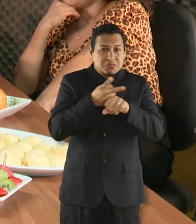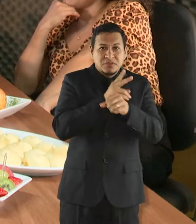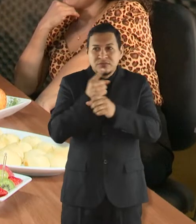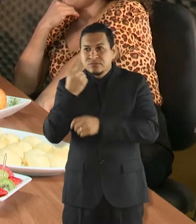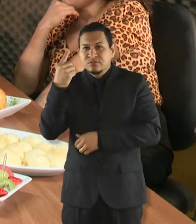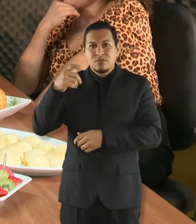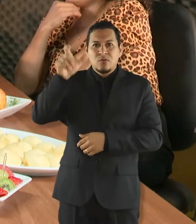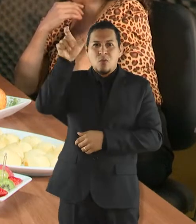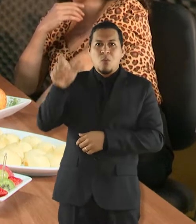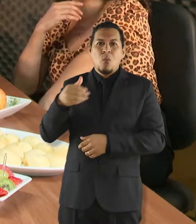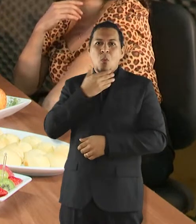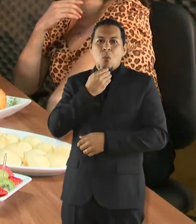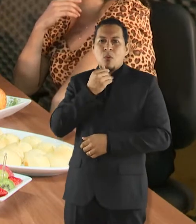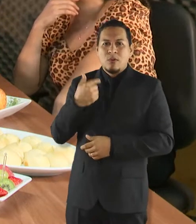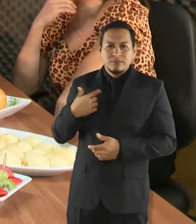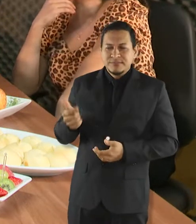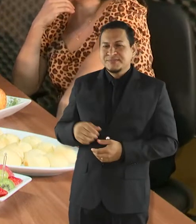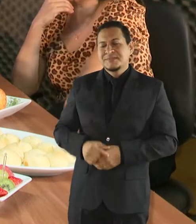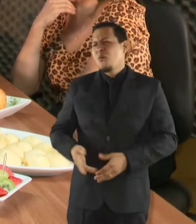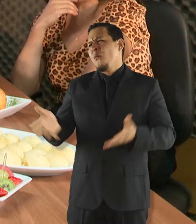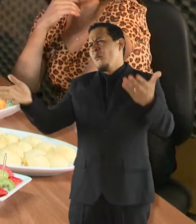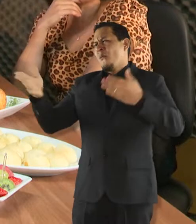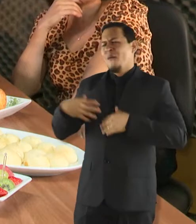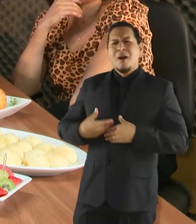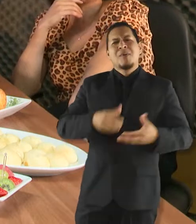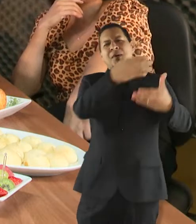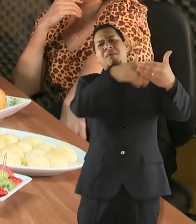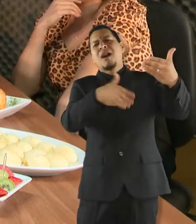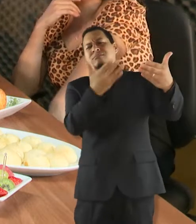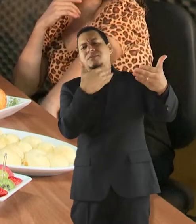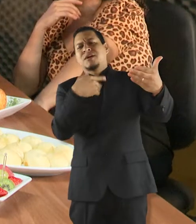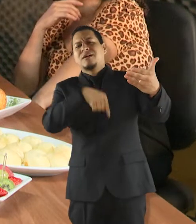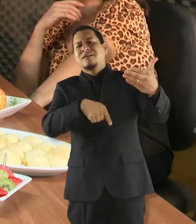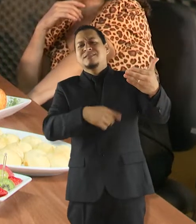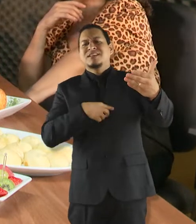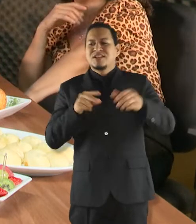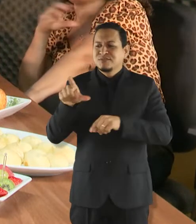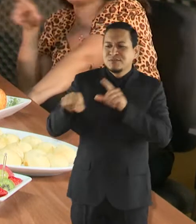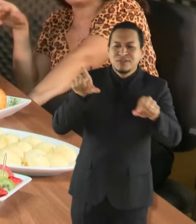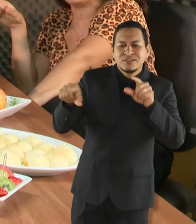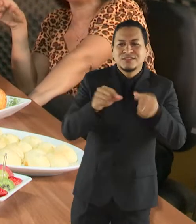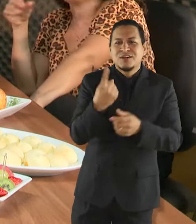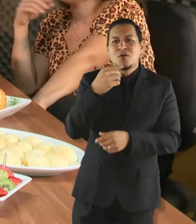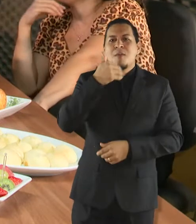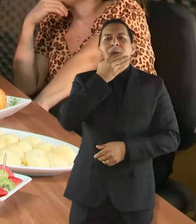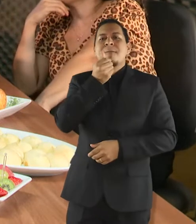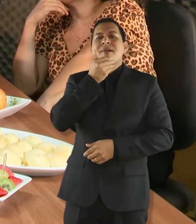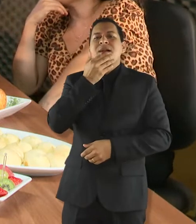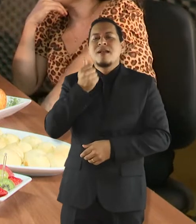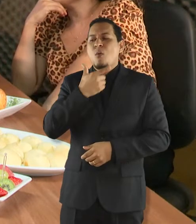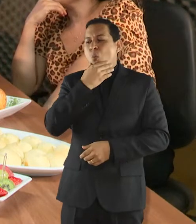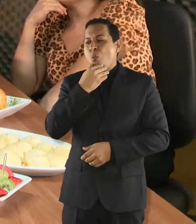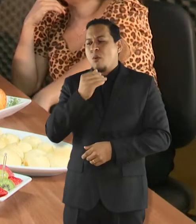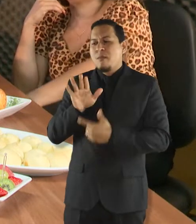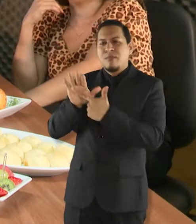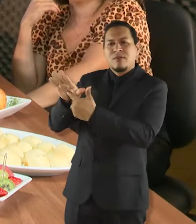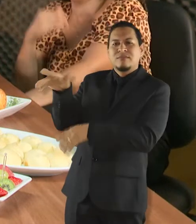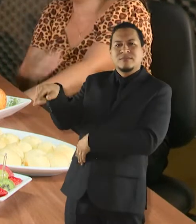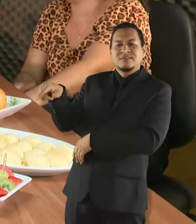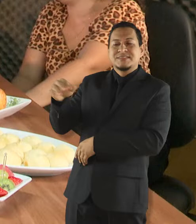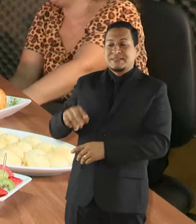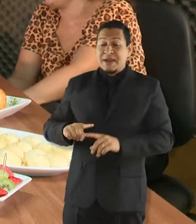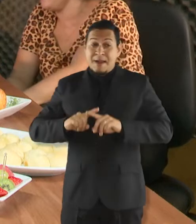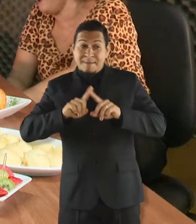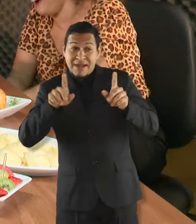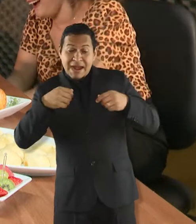um pretendente aí. Manda currículo pra cá. A gente faz a seleção, que eu passo pra ela só os melhores. Mas aí tem que vir